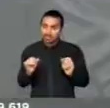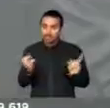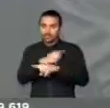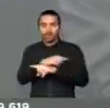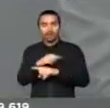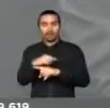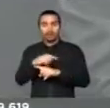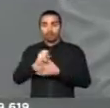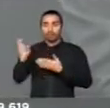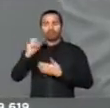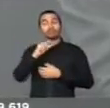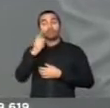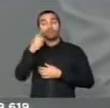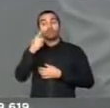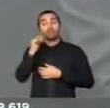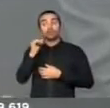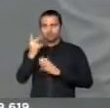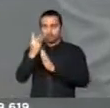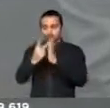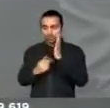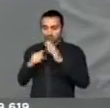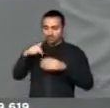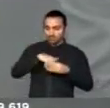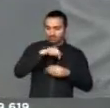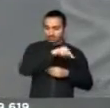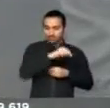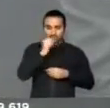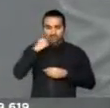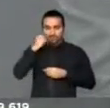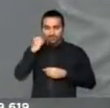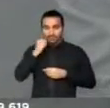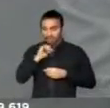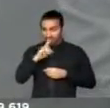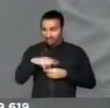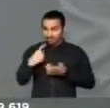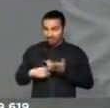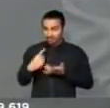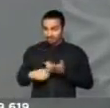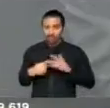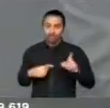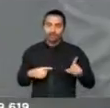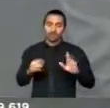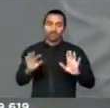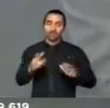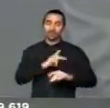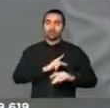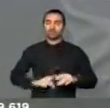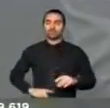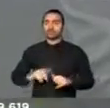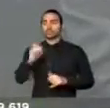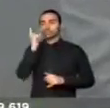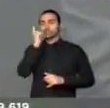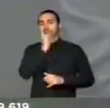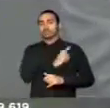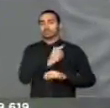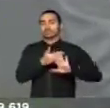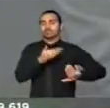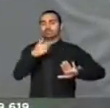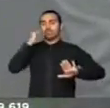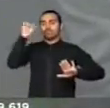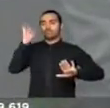Senado. Porque se for por manobra, o próprio presidente se livrou de uma cassação, numa sessão secreta, e etc, e